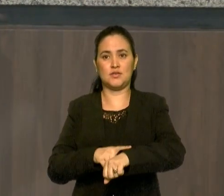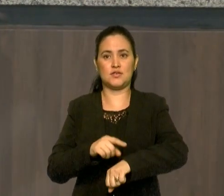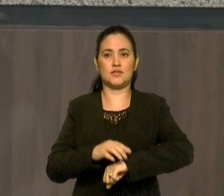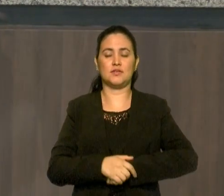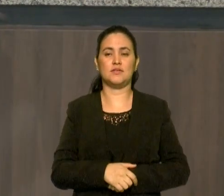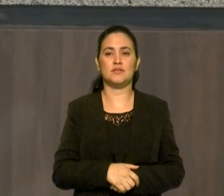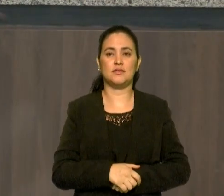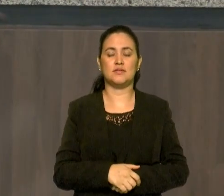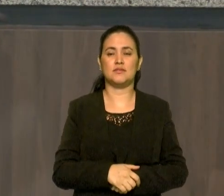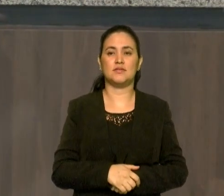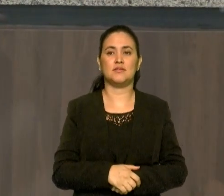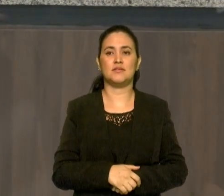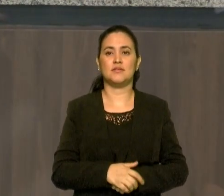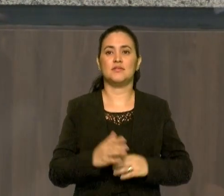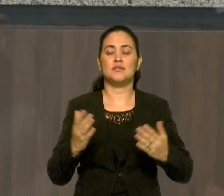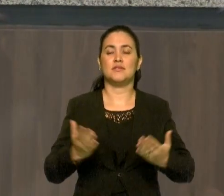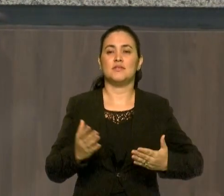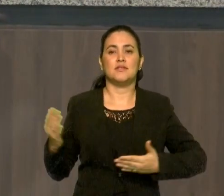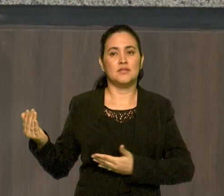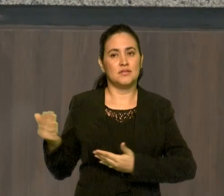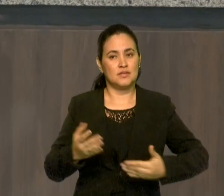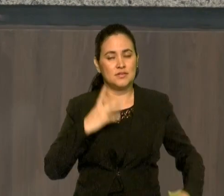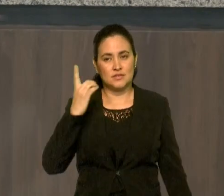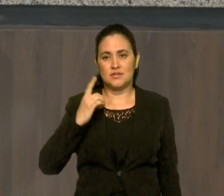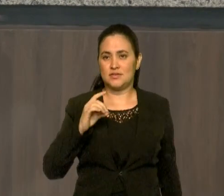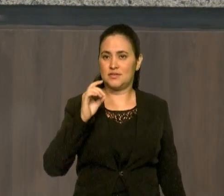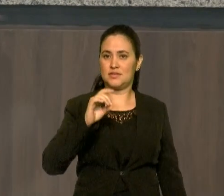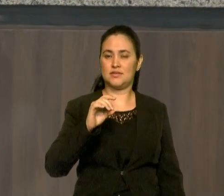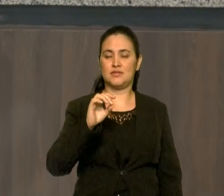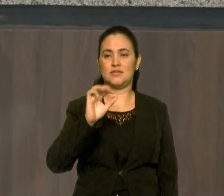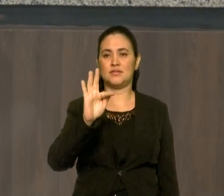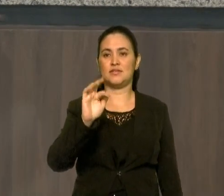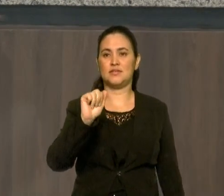Com a fala, o deputado Francisco Najib.